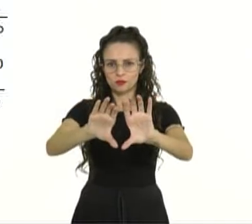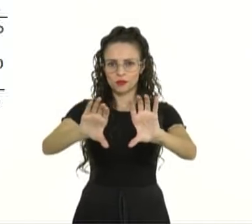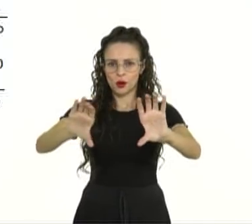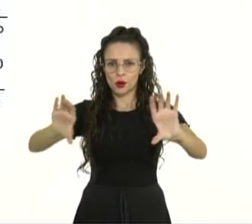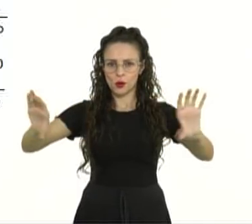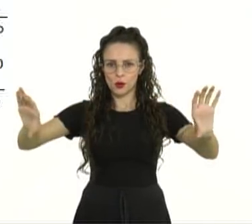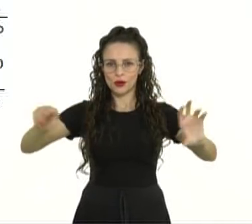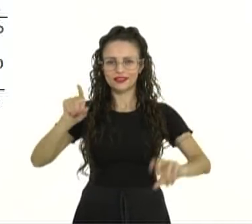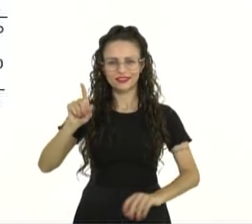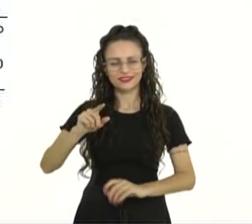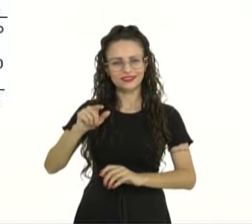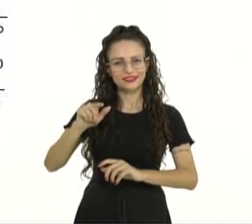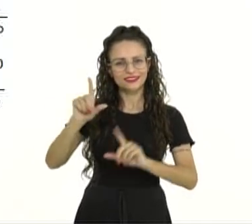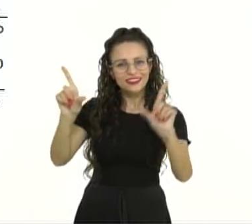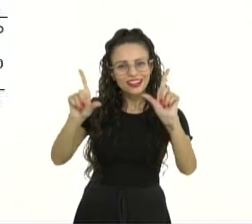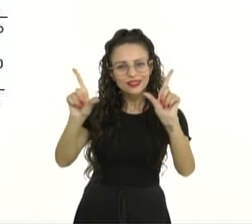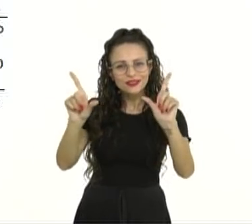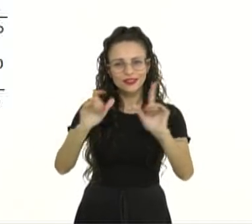na internet?